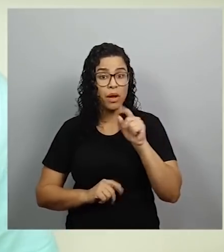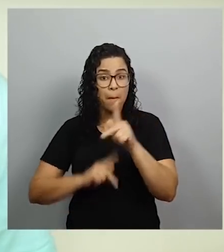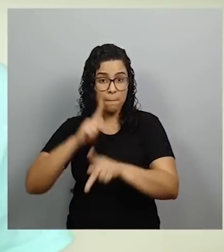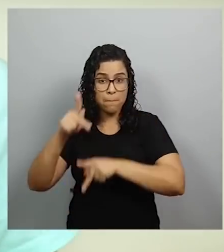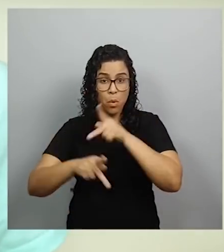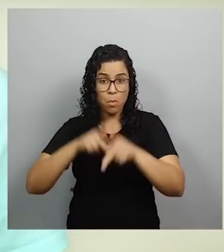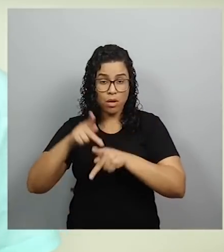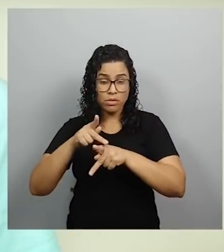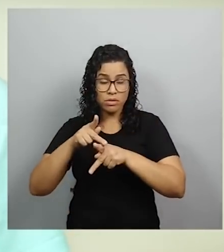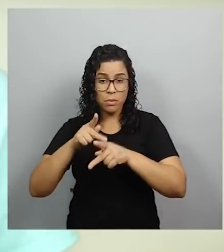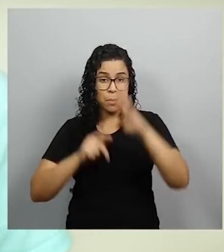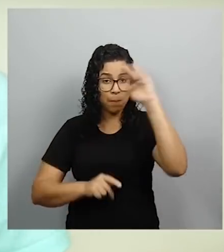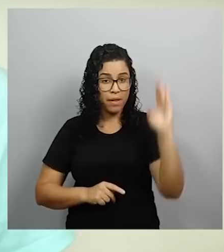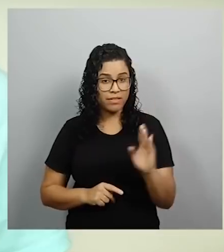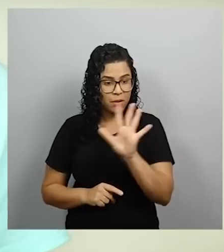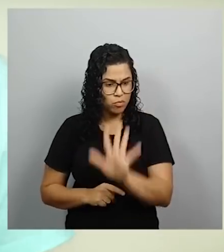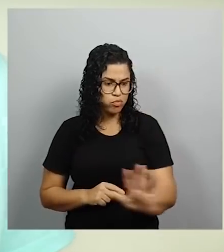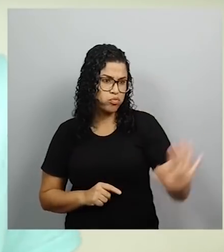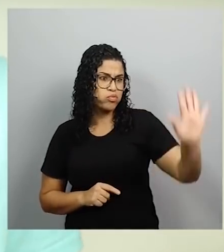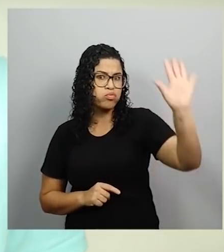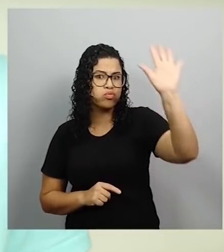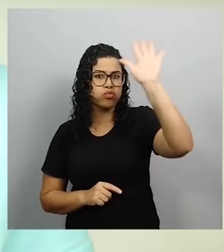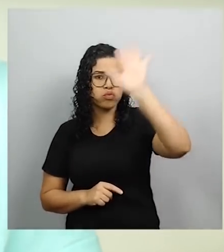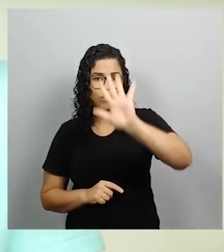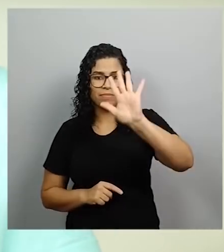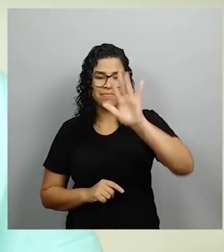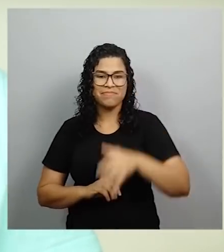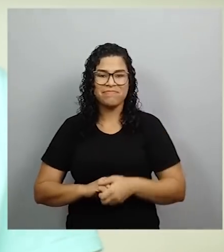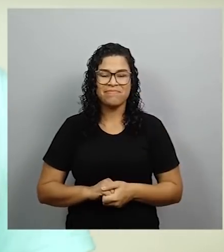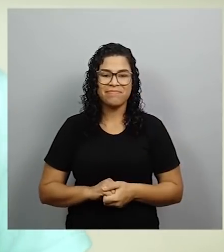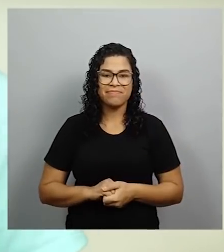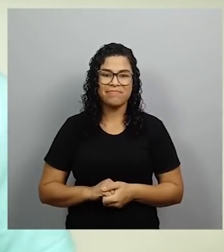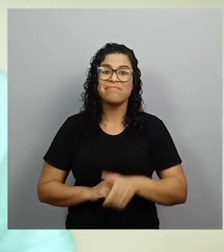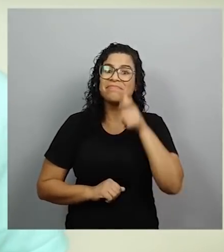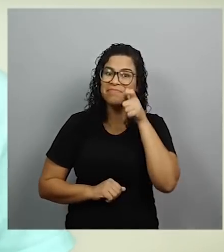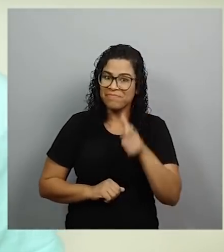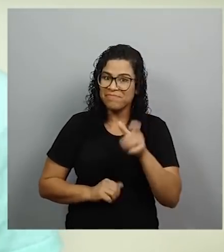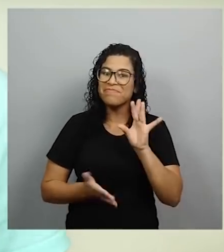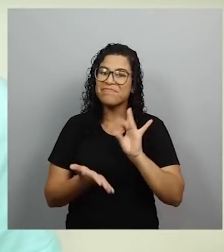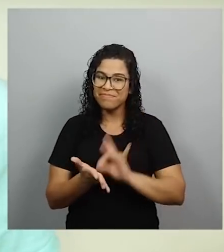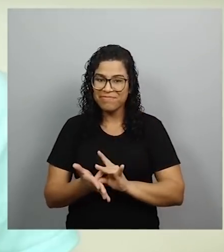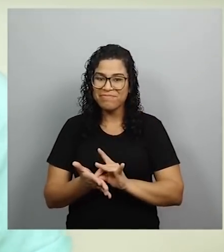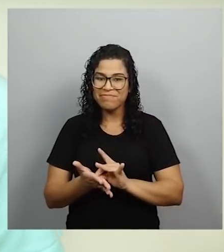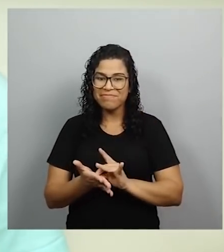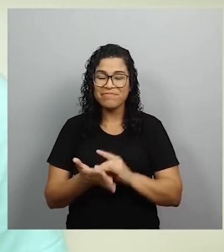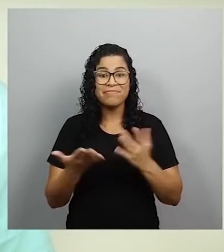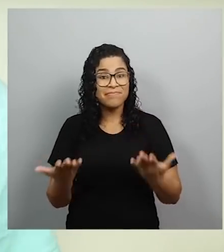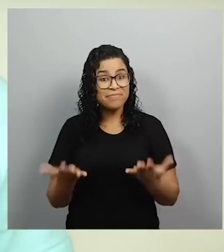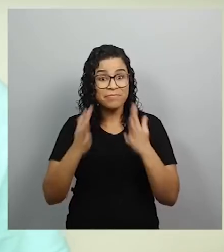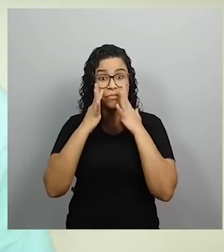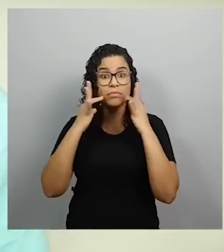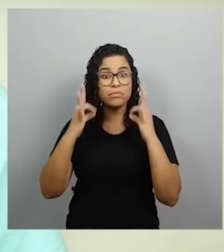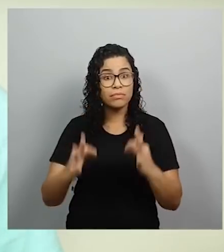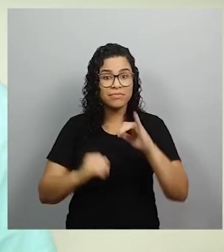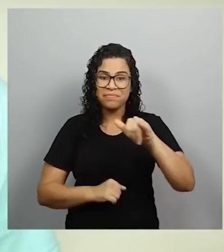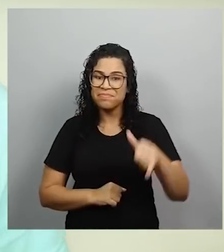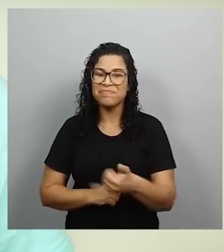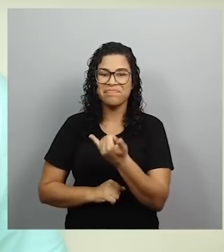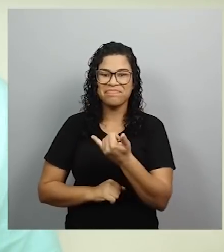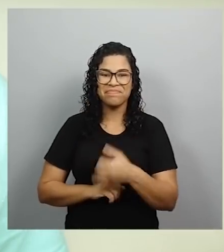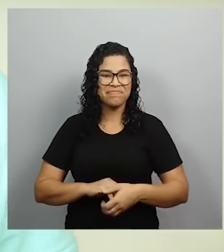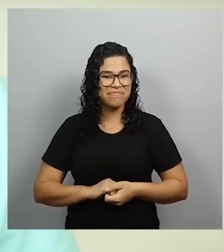da população brasileira e o tamanho do nosso país. Interessante, não é mesmo? Então fiquem atentos